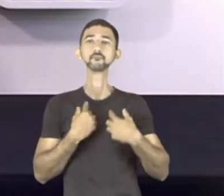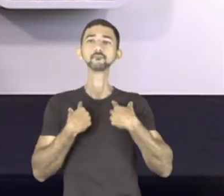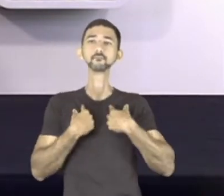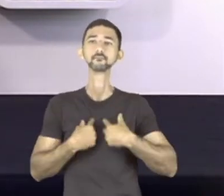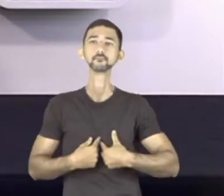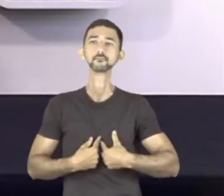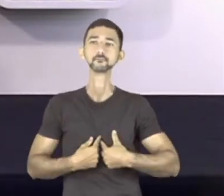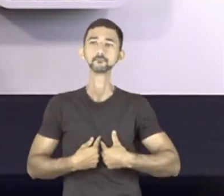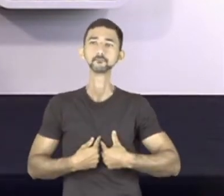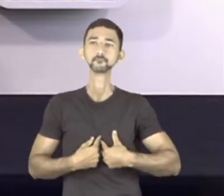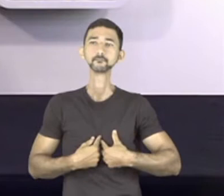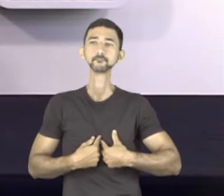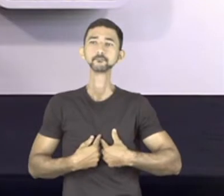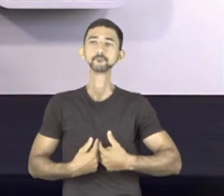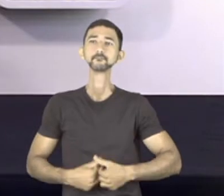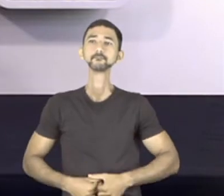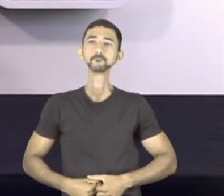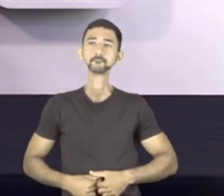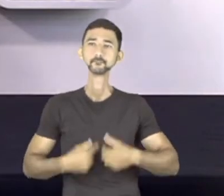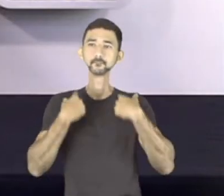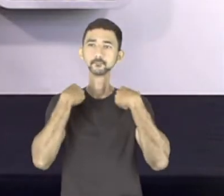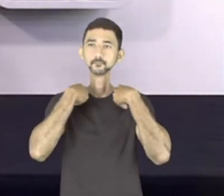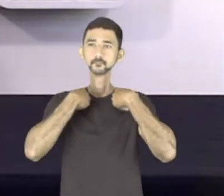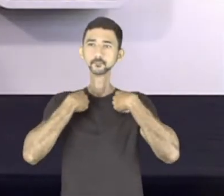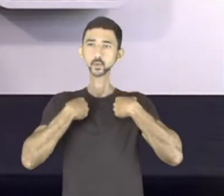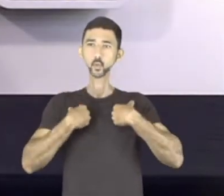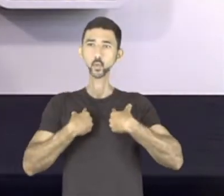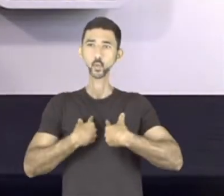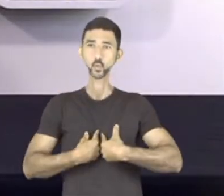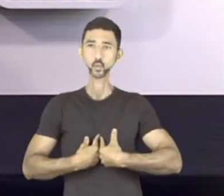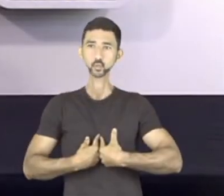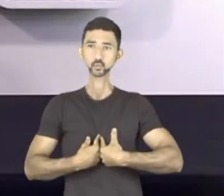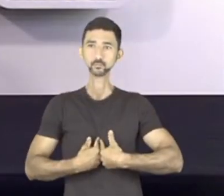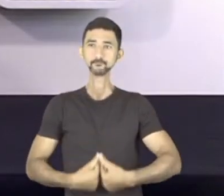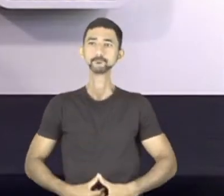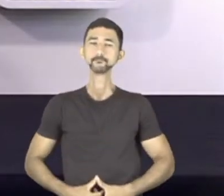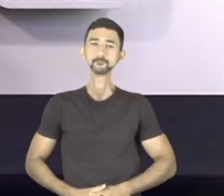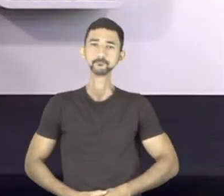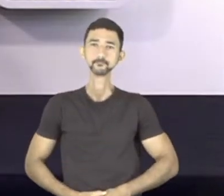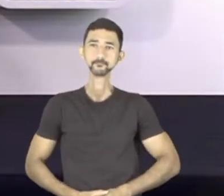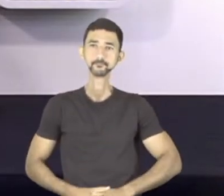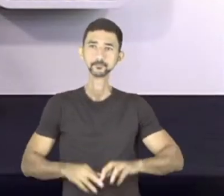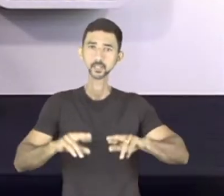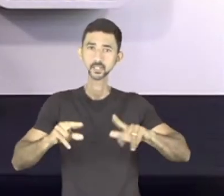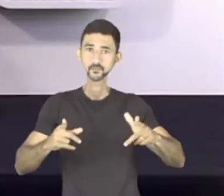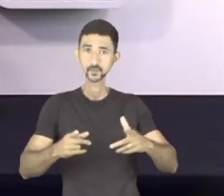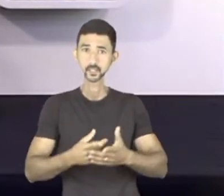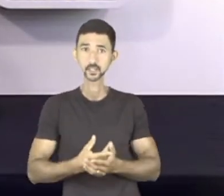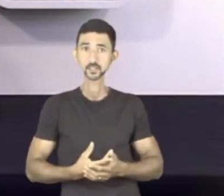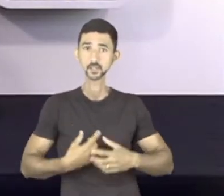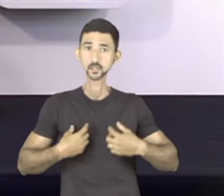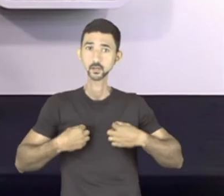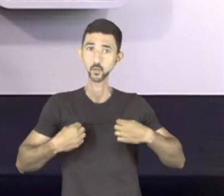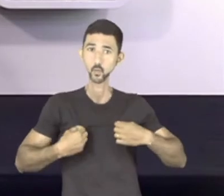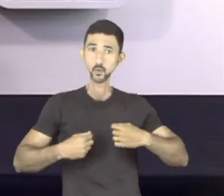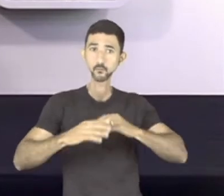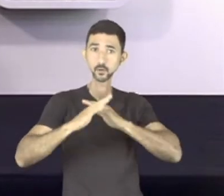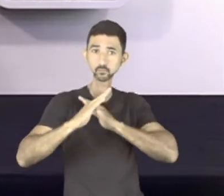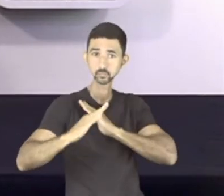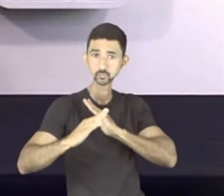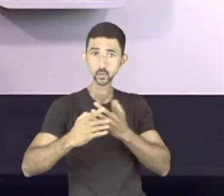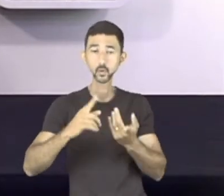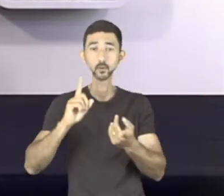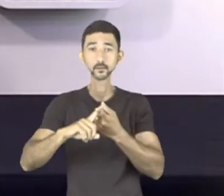aqui no centro. Ou seja, você veste como se fosse uma camisa. Diferente do kimono do judô